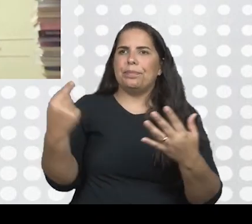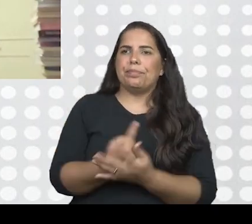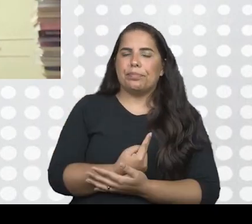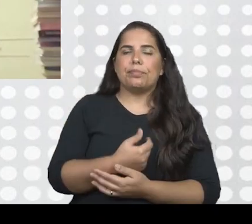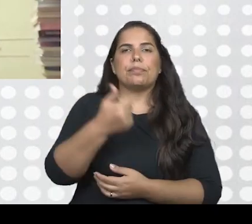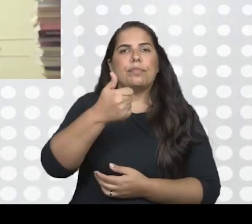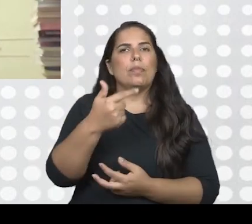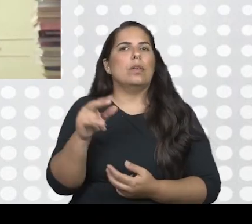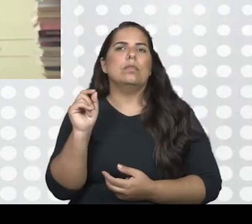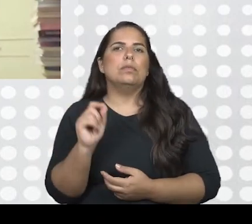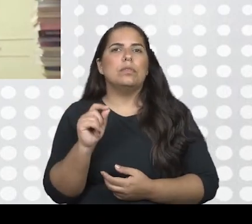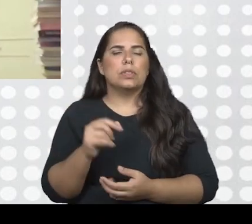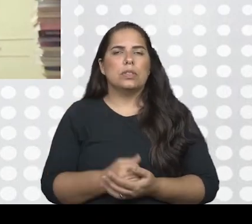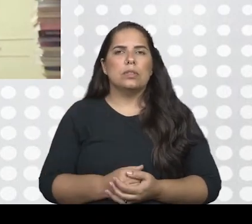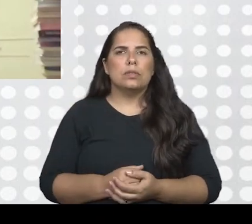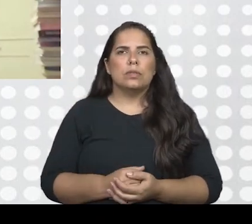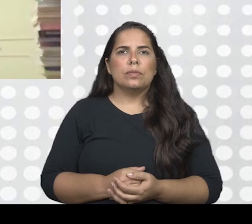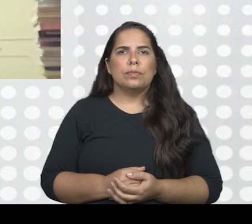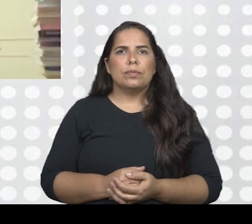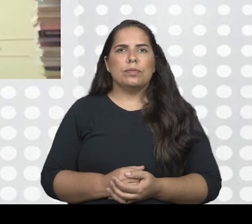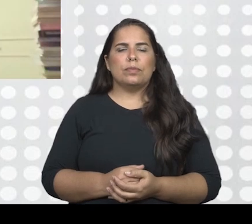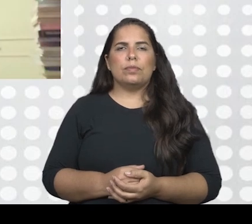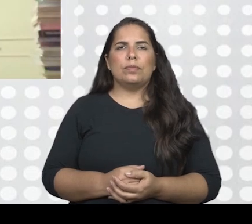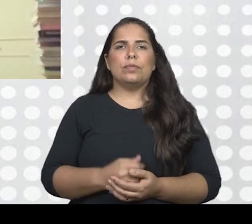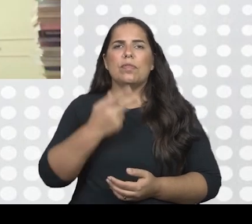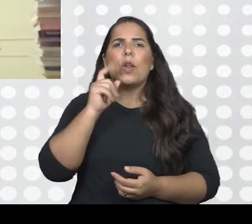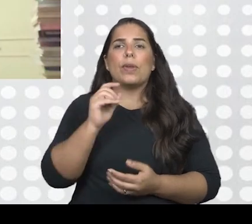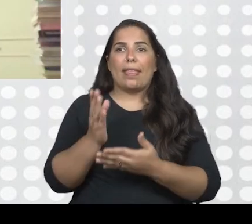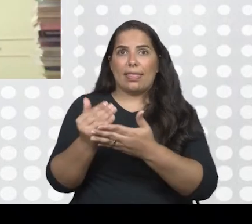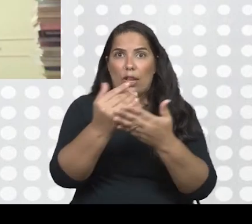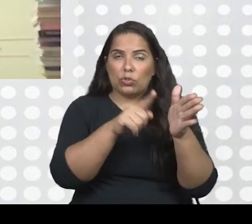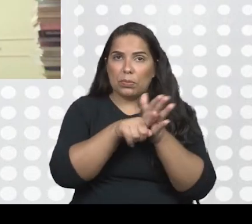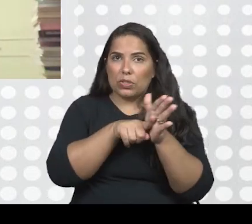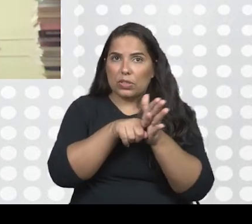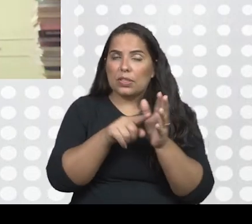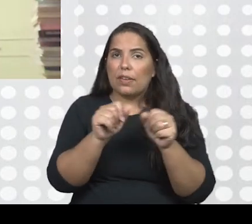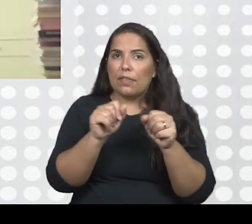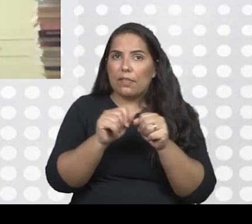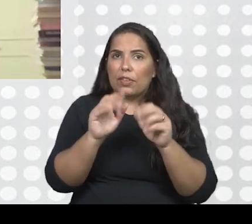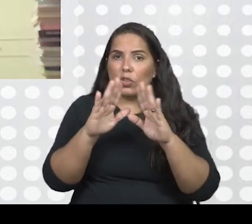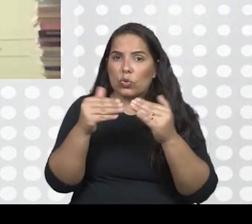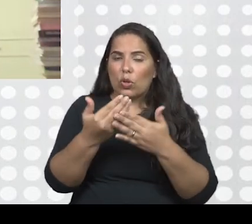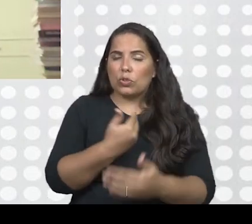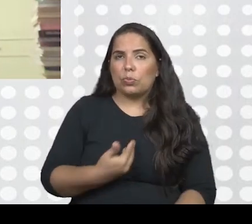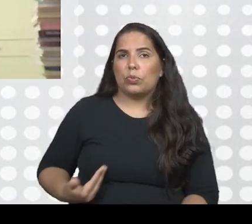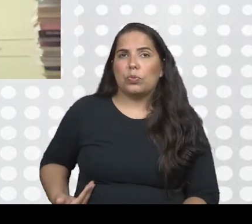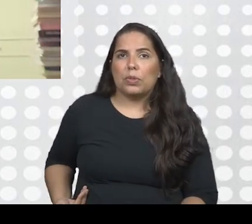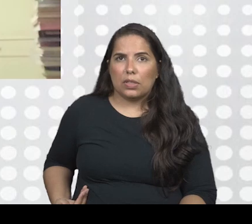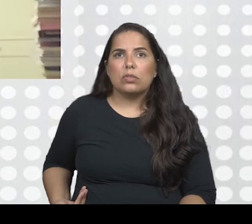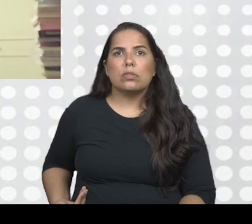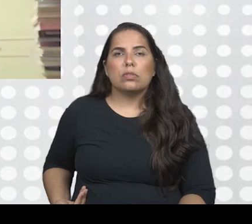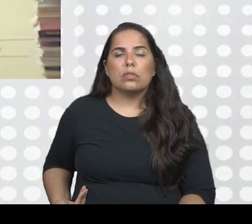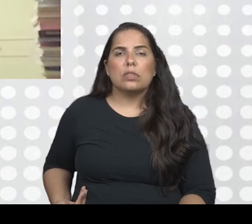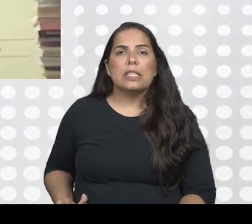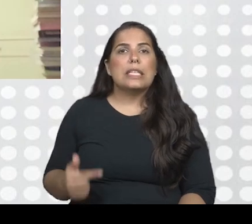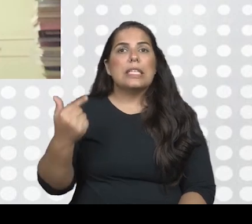Primeira questão é que a gente fala a partir de dados de pesquisa realizados em escolas públicas e não